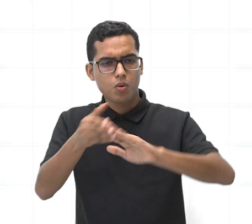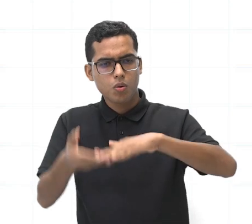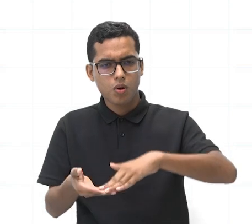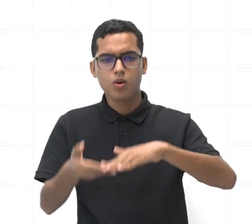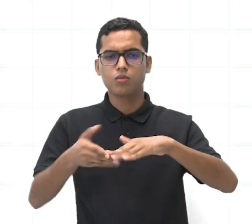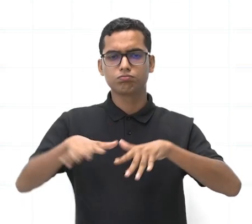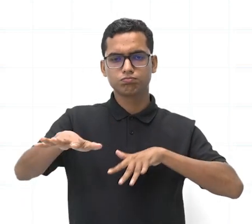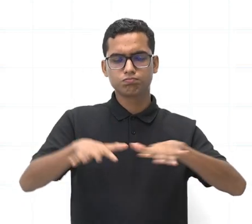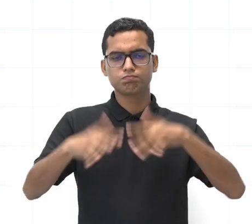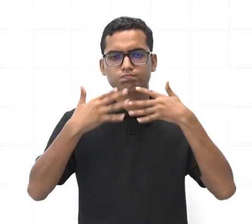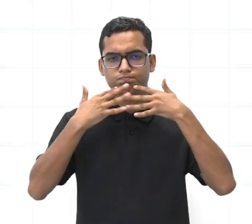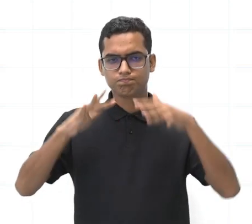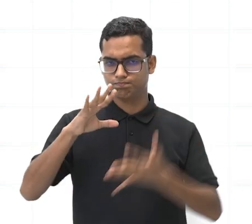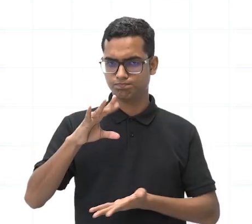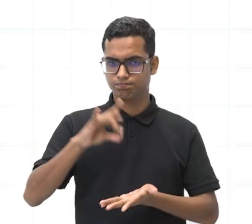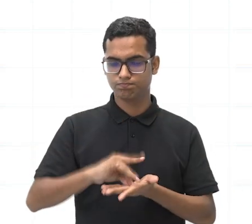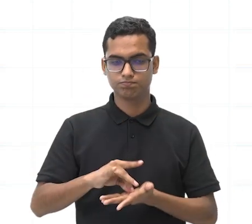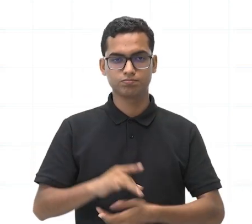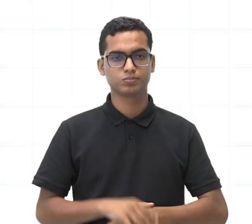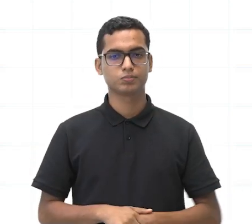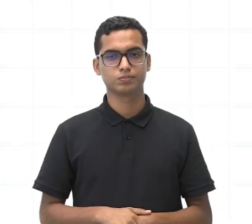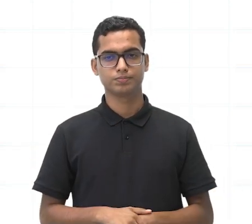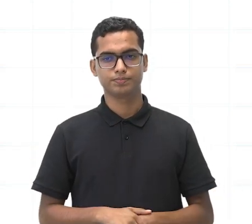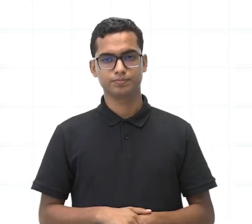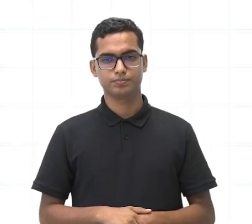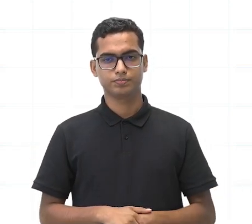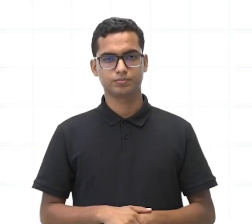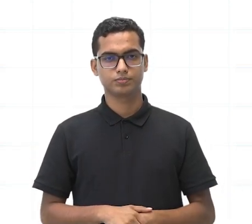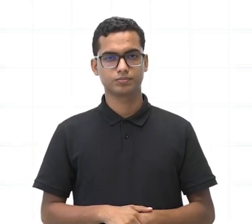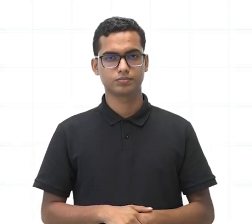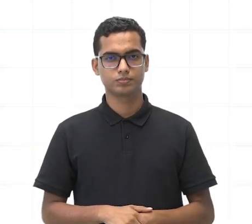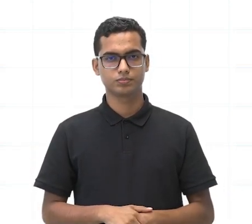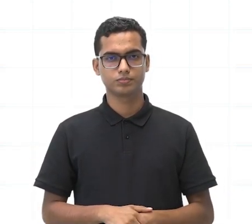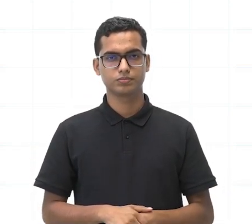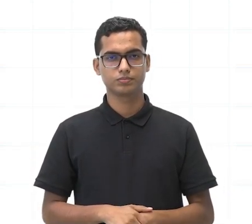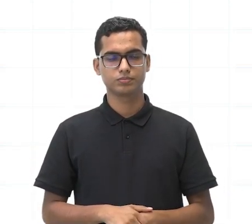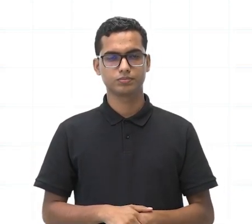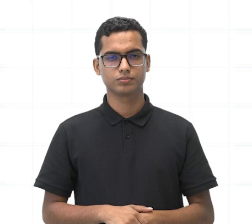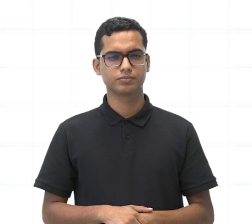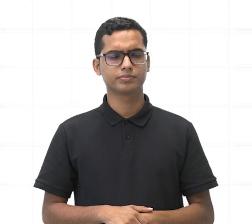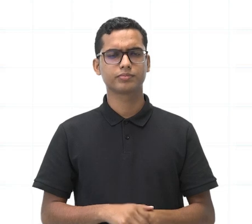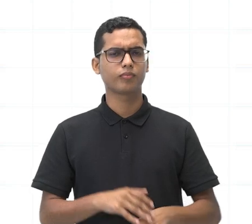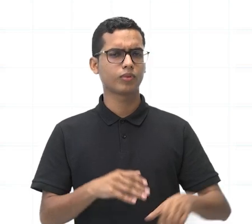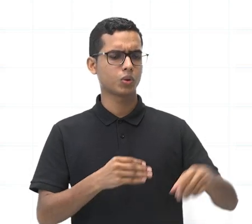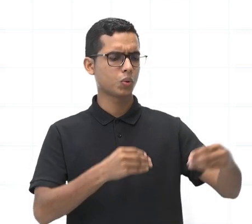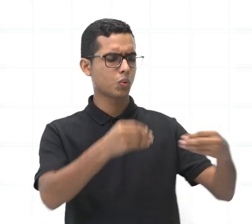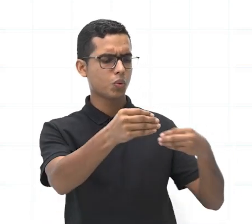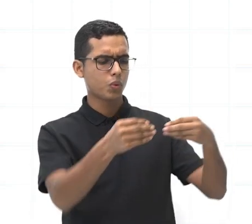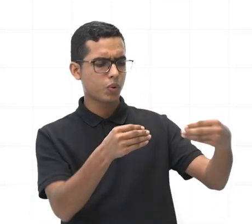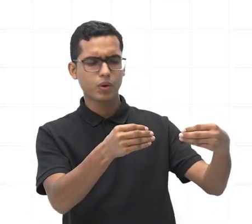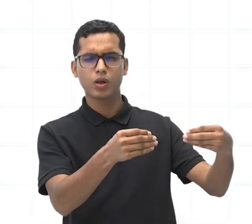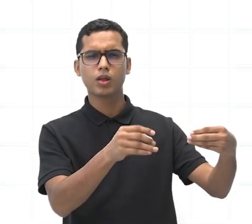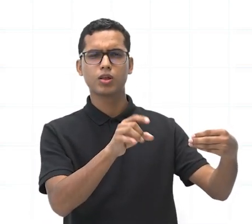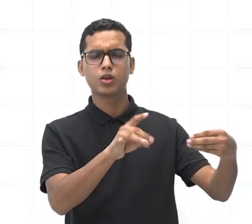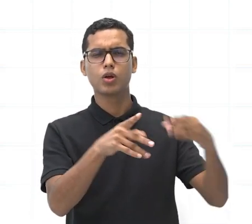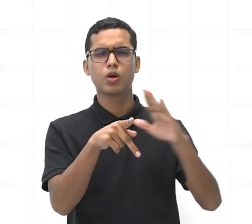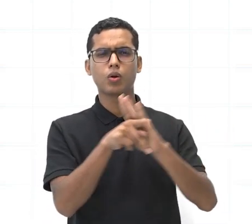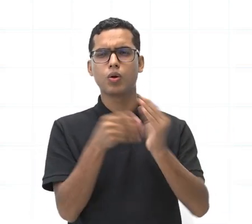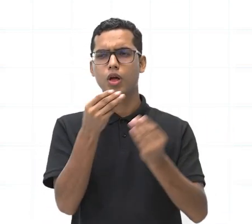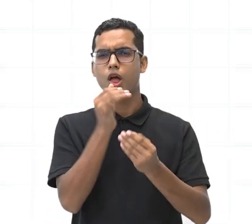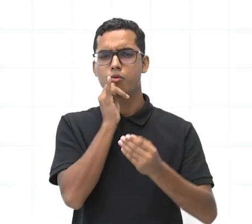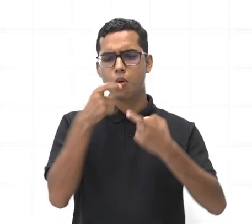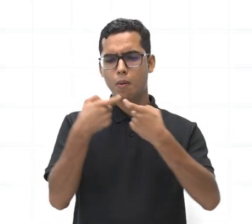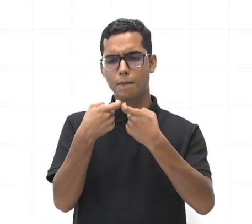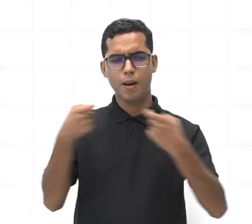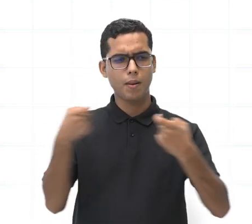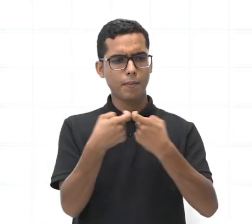movimento natural. Ok, turmas? Então, não é só, quando eu falo em flexibilidade, não pensem só num pedaço de elástico